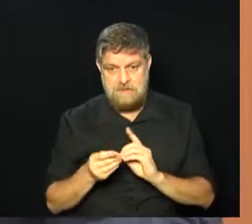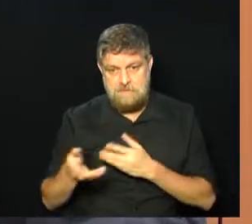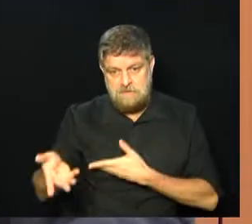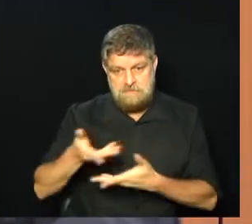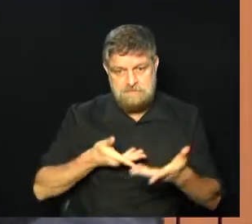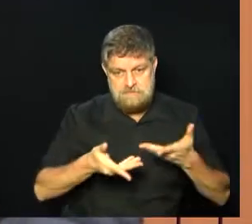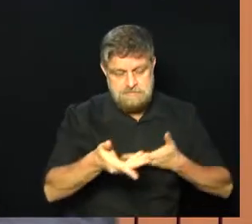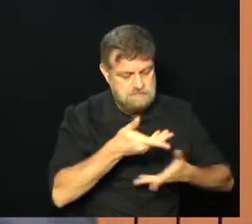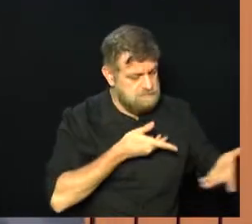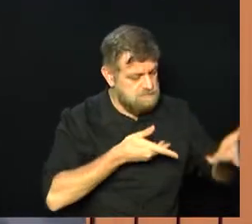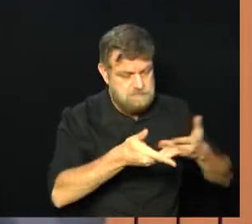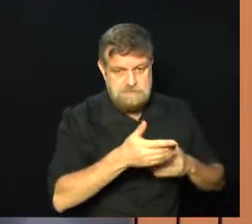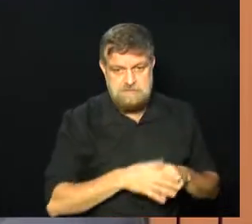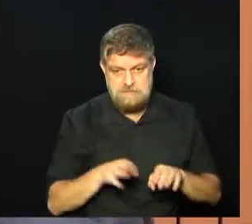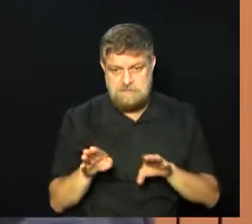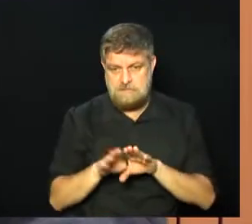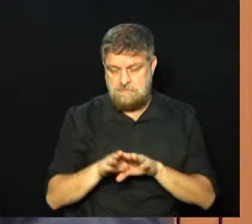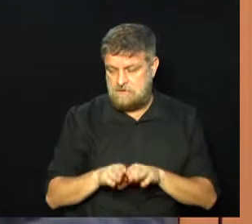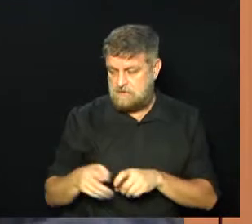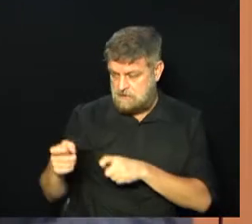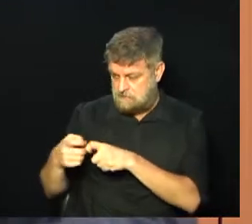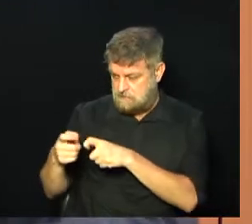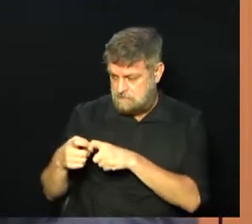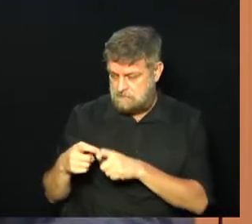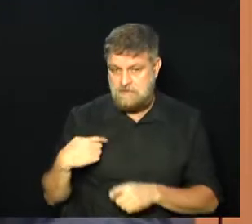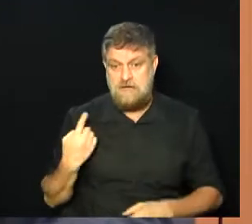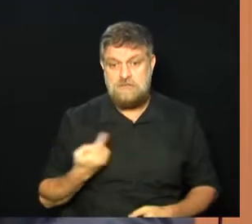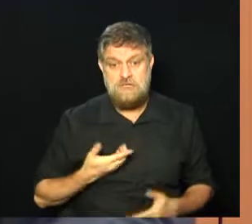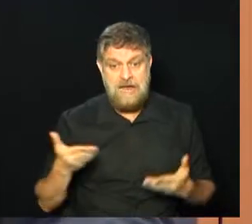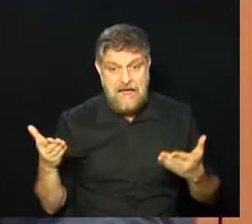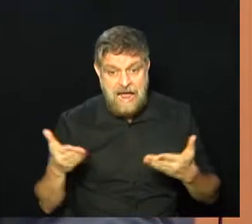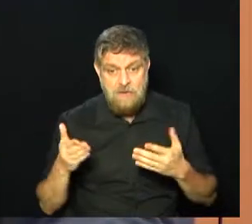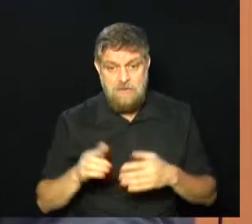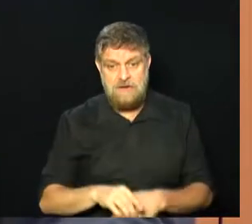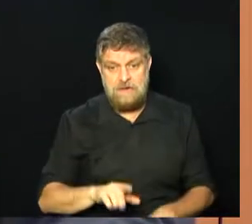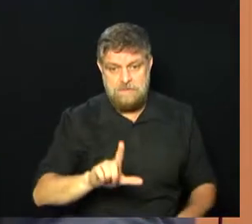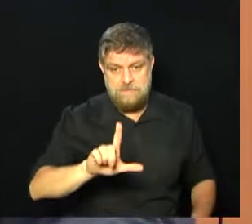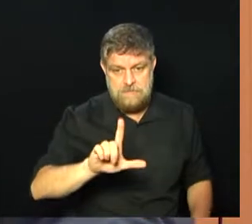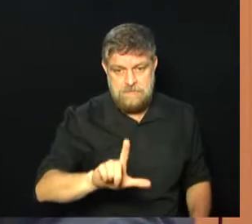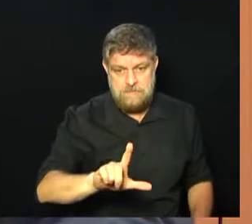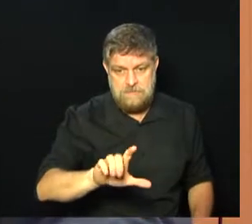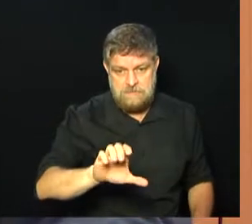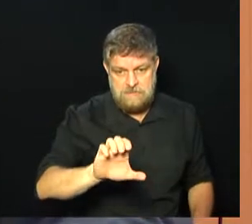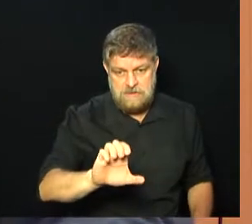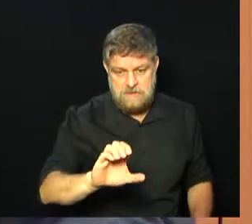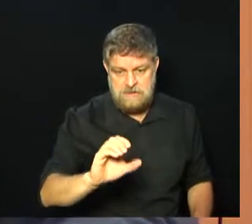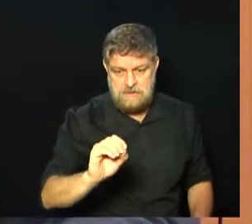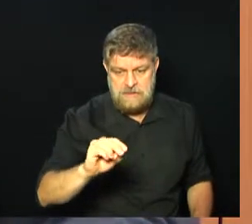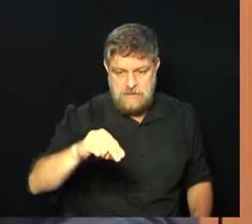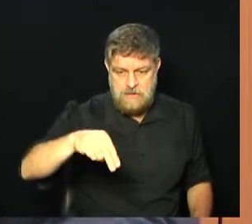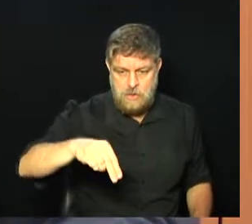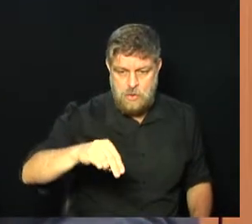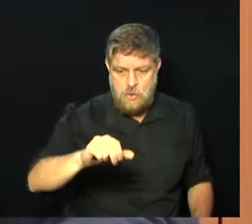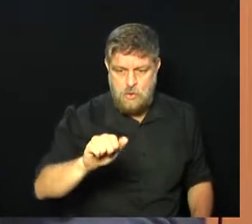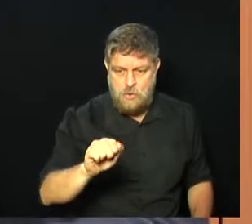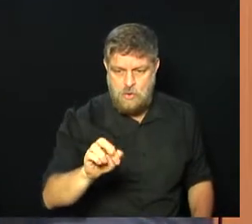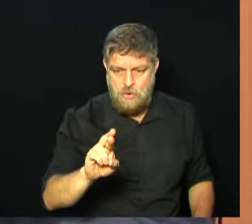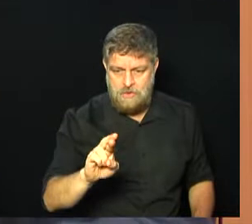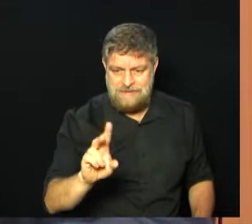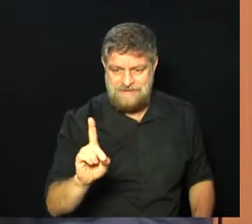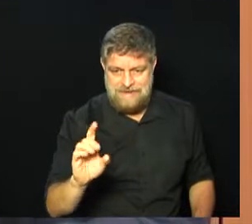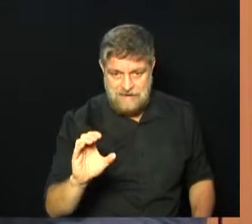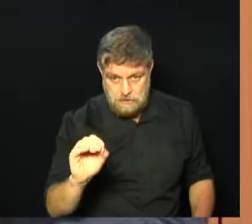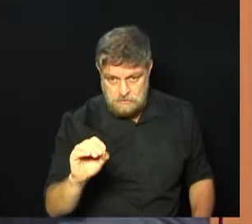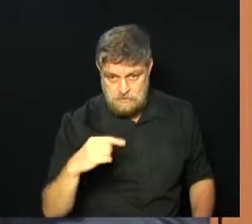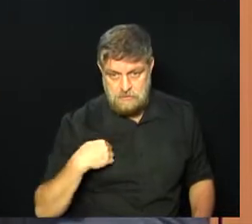Sim. Leonardo, eu vou passar a palavra ao Leonardo. Eu acho que seria importante a